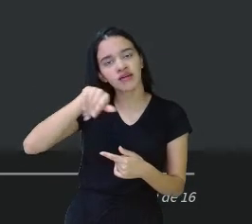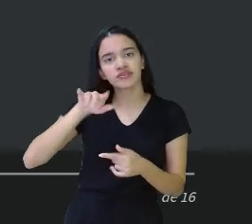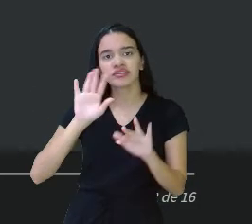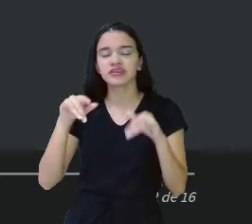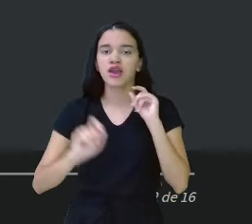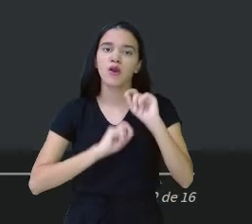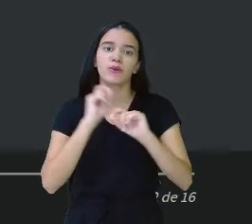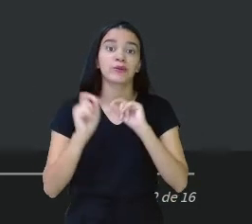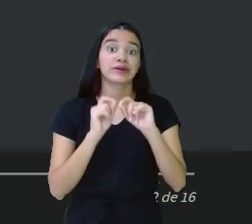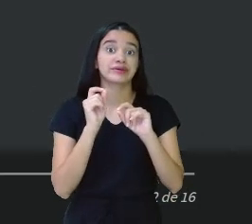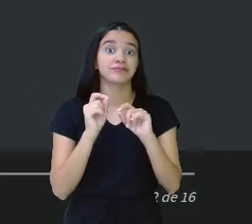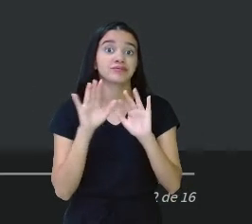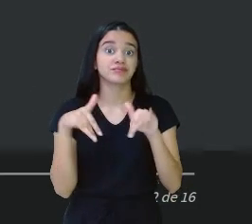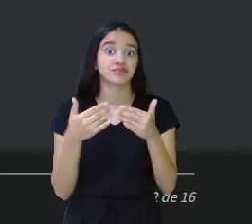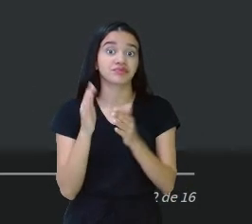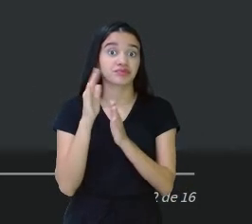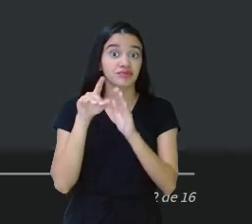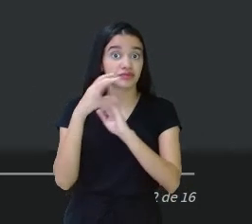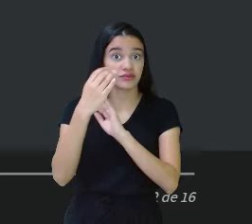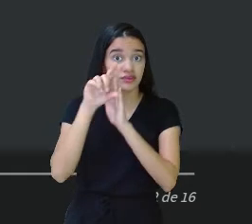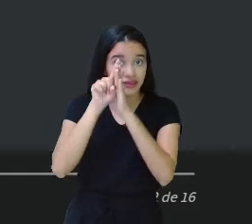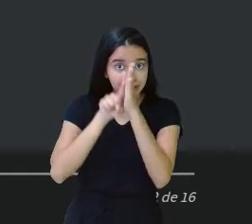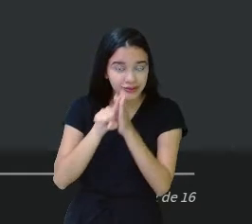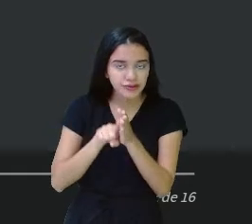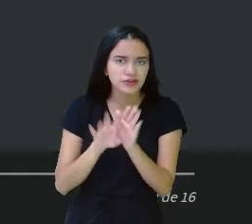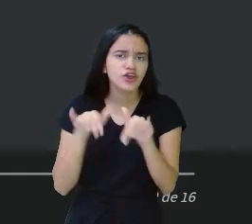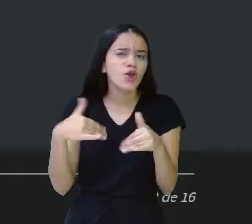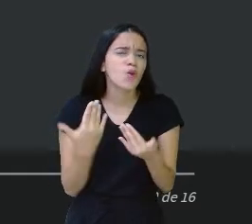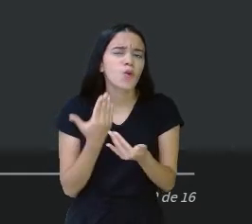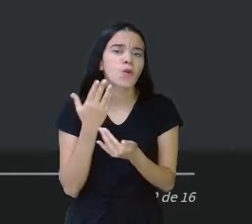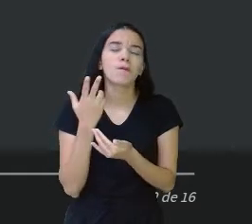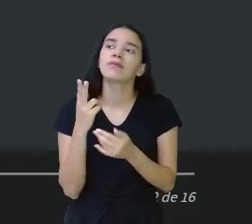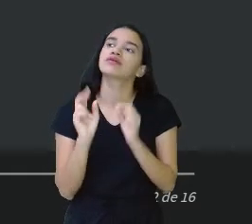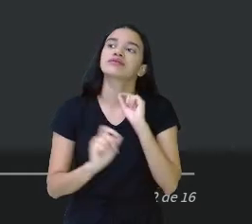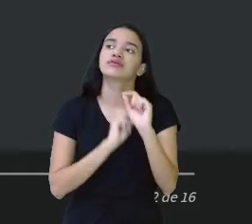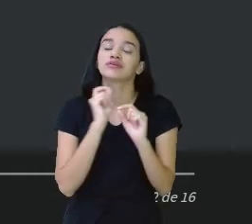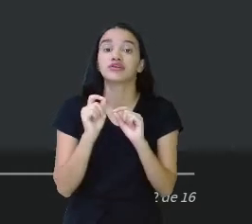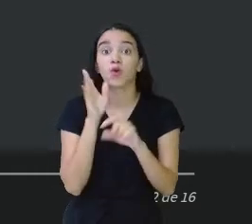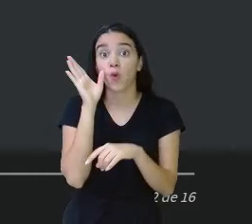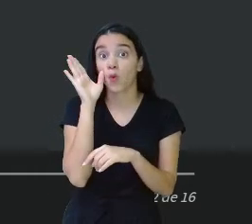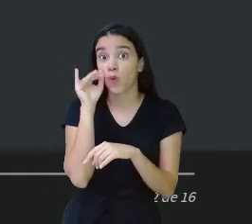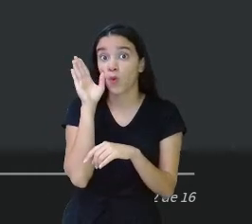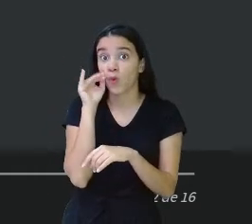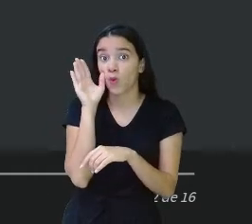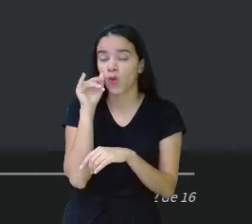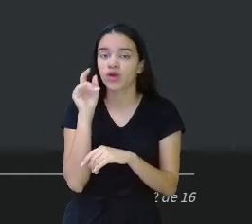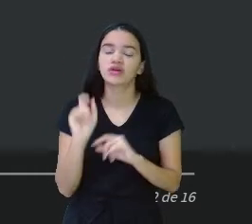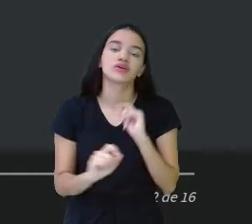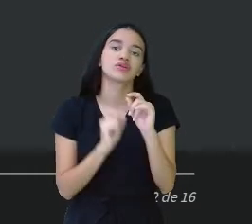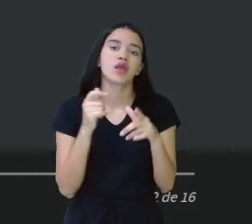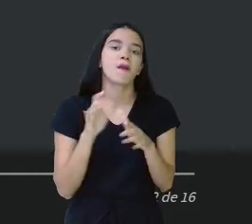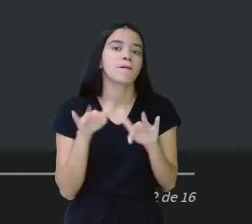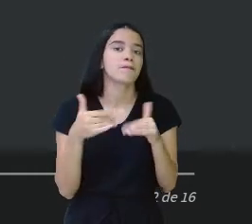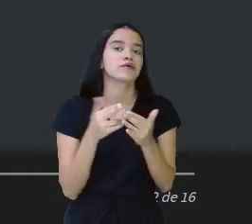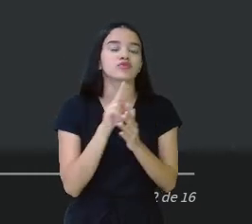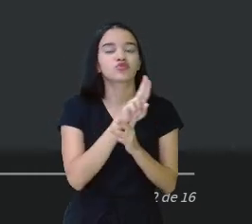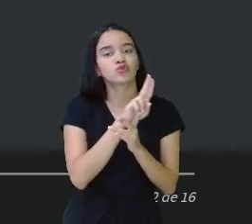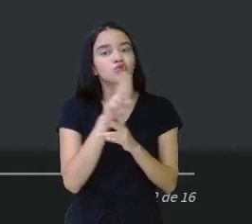um texto de divulgação científica e ele começa com um verbetezinho ali, curiosidades, onde mostra o nome